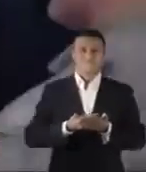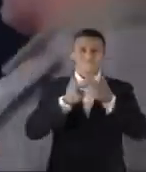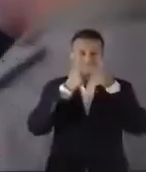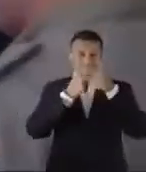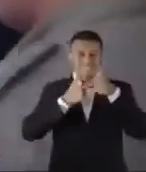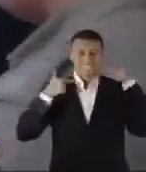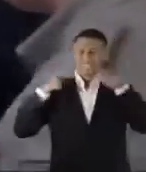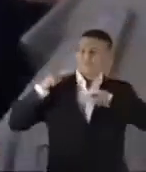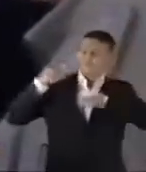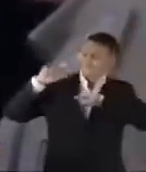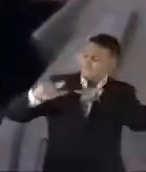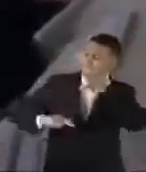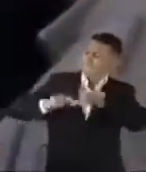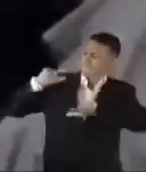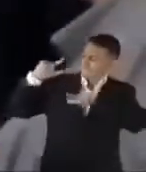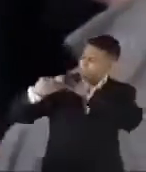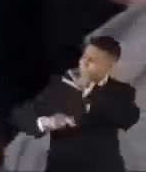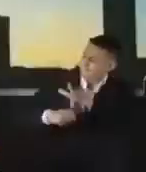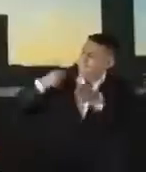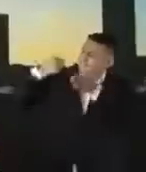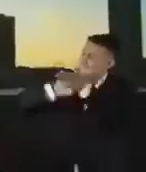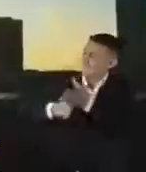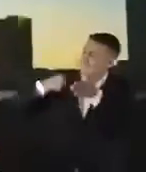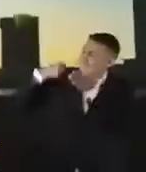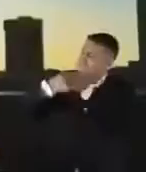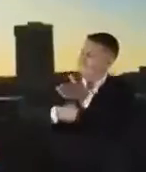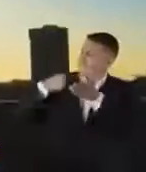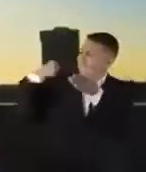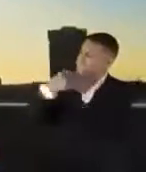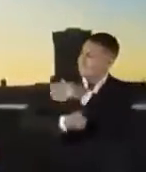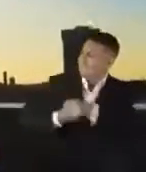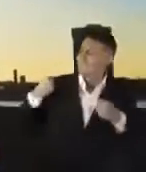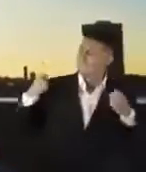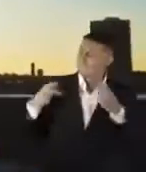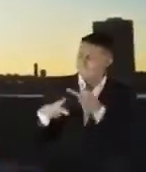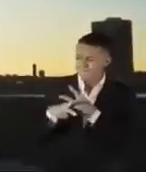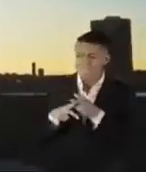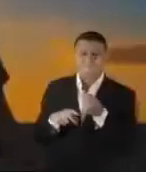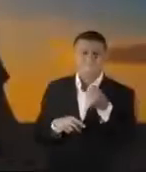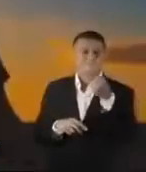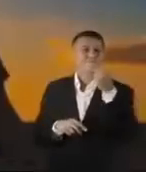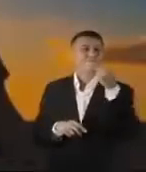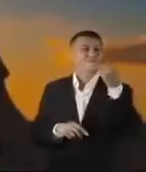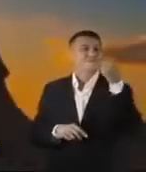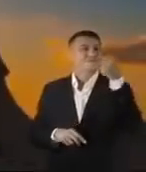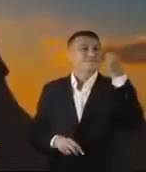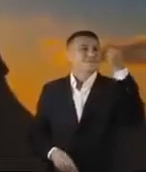pra sorrir, trabalhar, lutar e vencer.